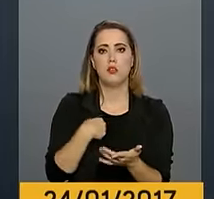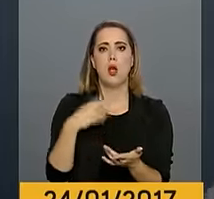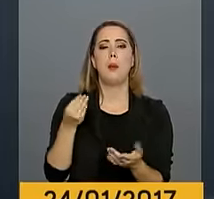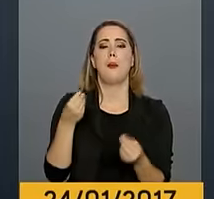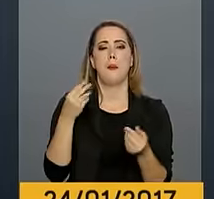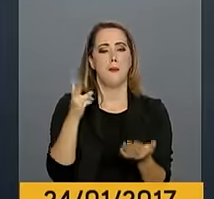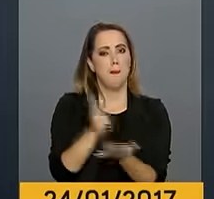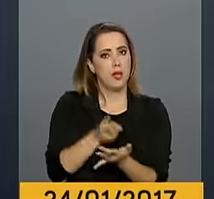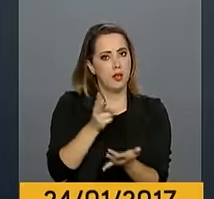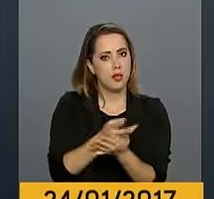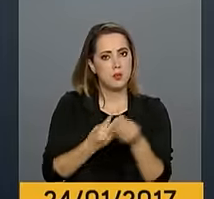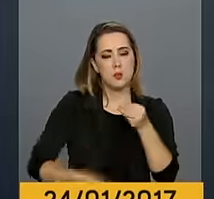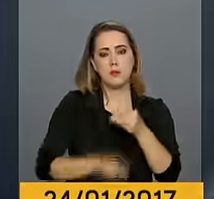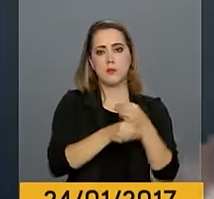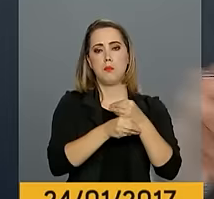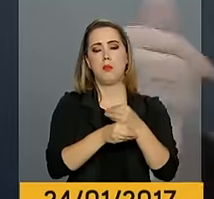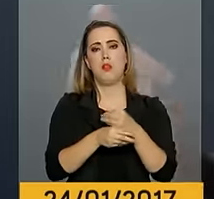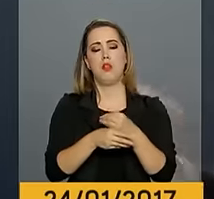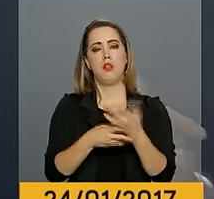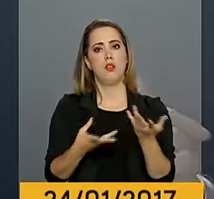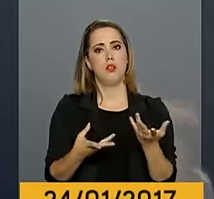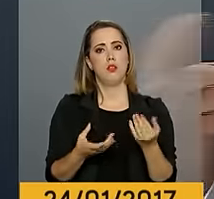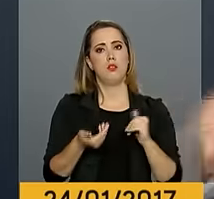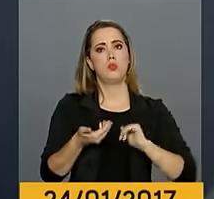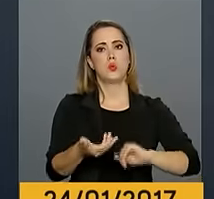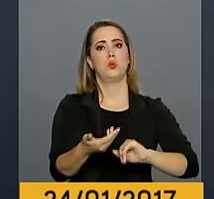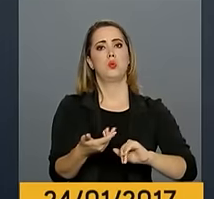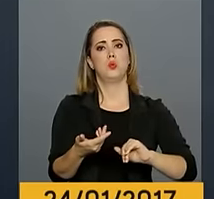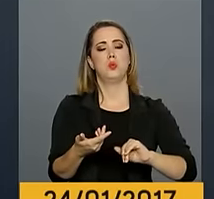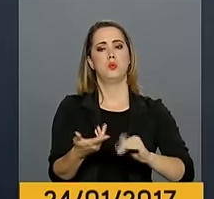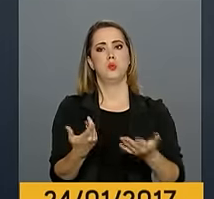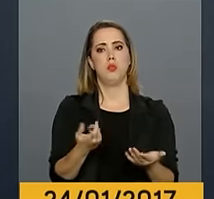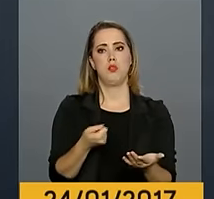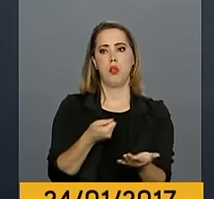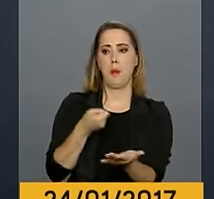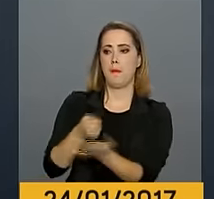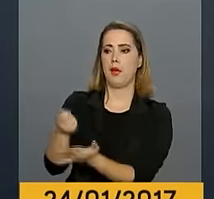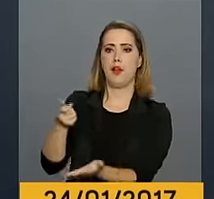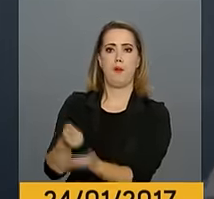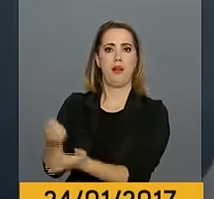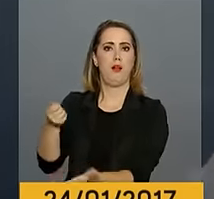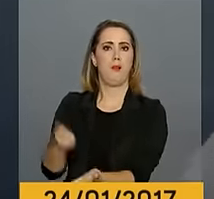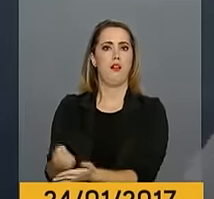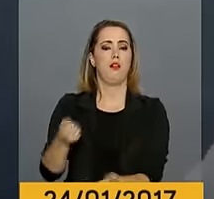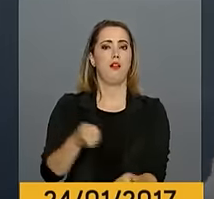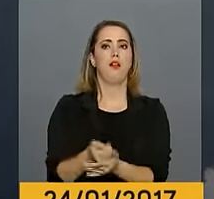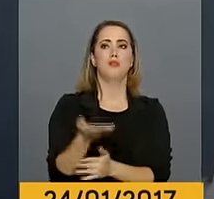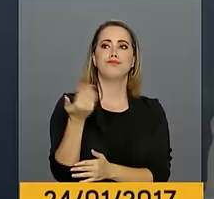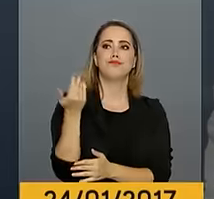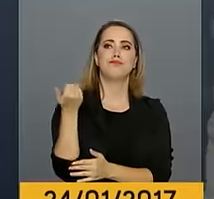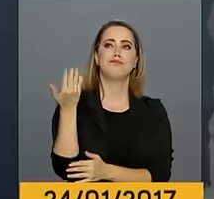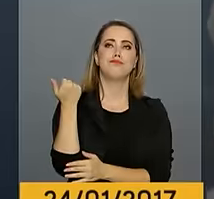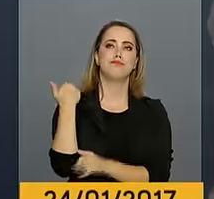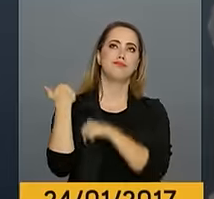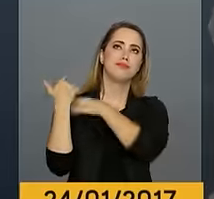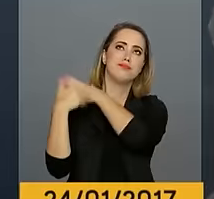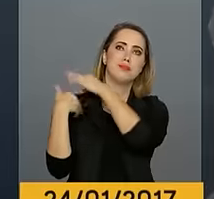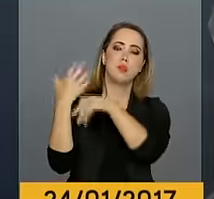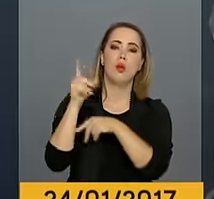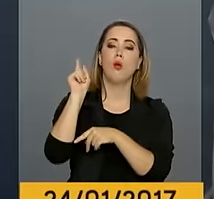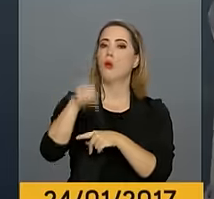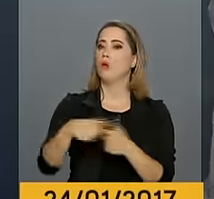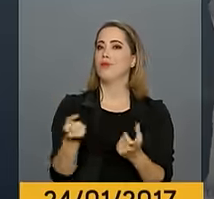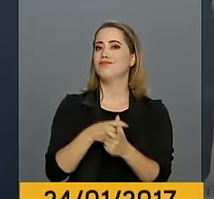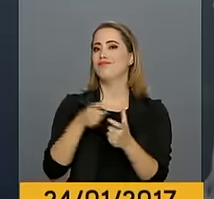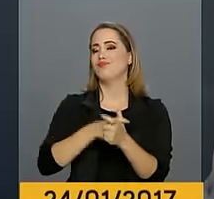impositivas e as chamadas emendas de bancada, também ia boa parte para os chamados restos a pagar, em prejuízo da administração em geral. Pois